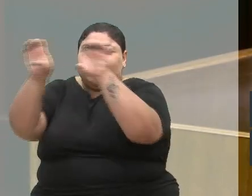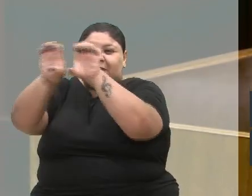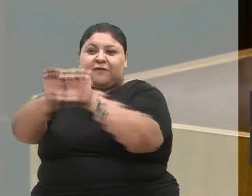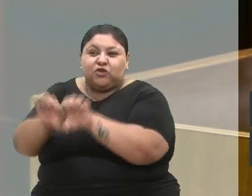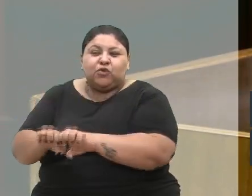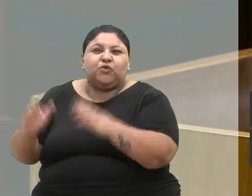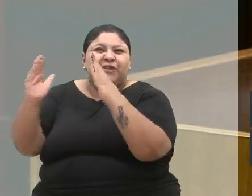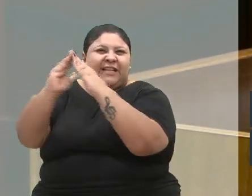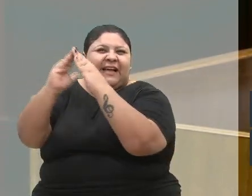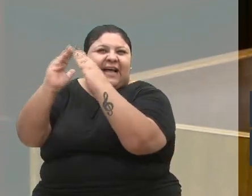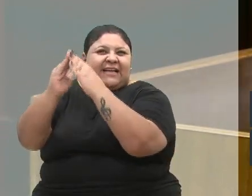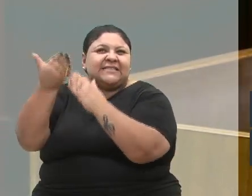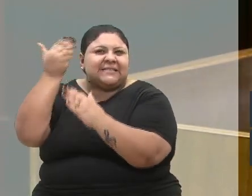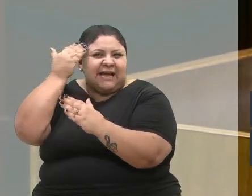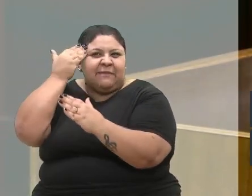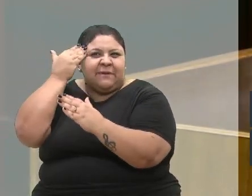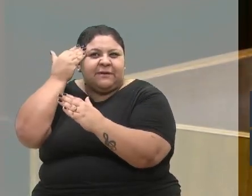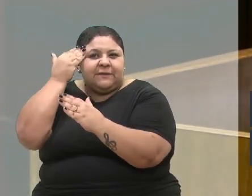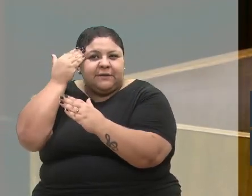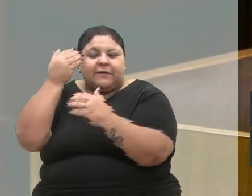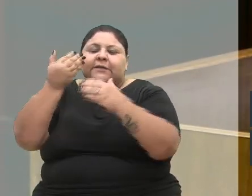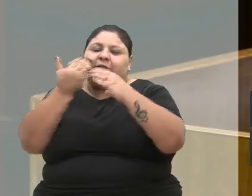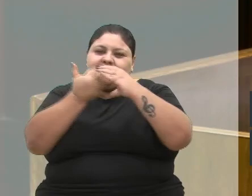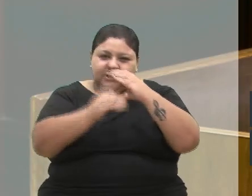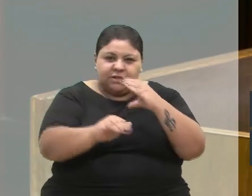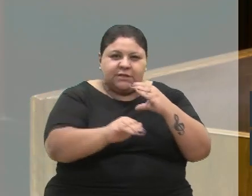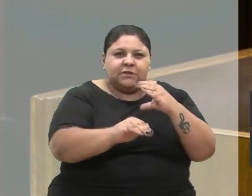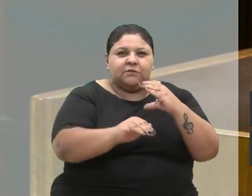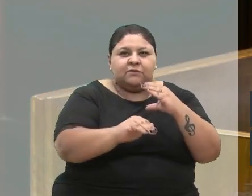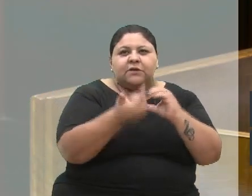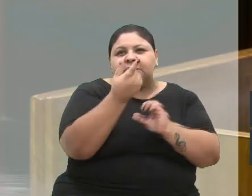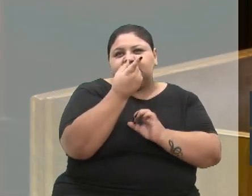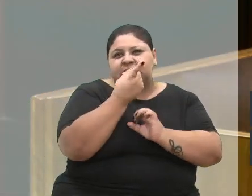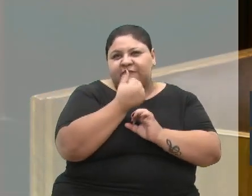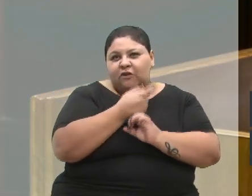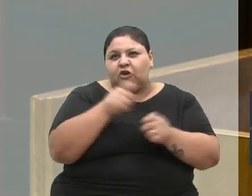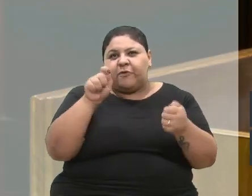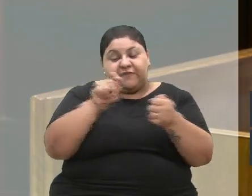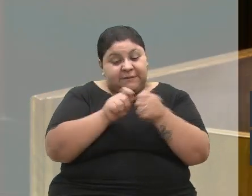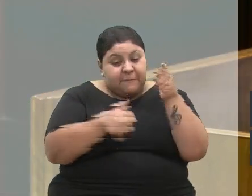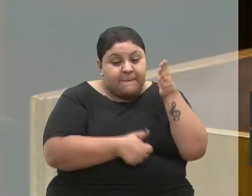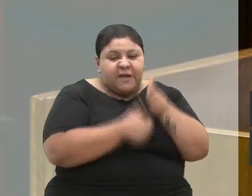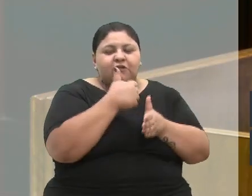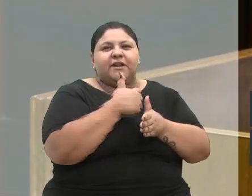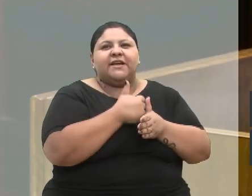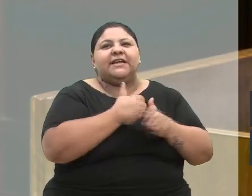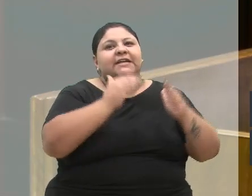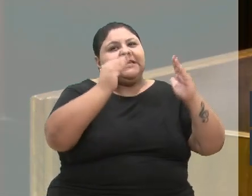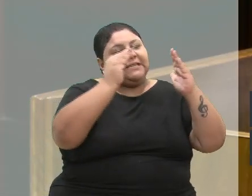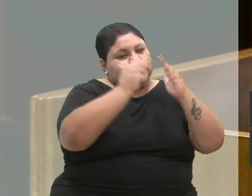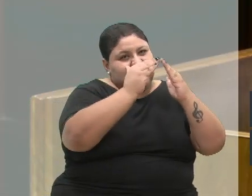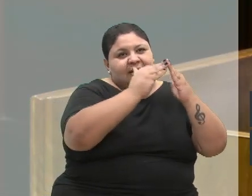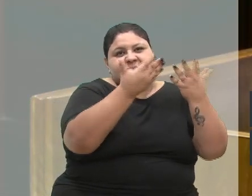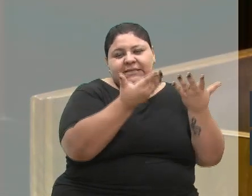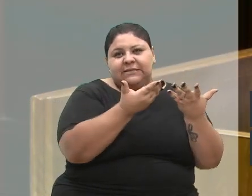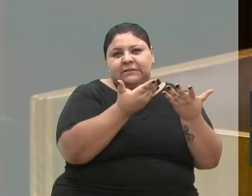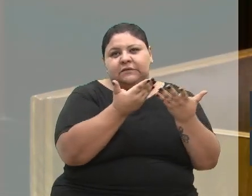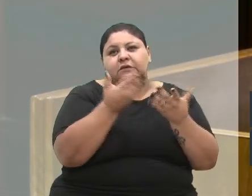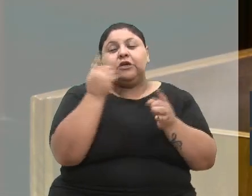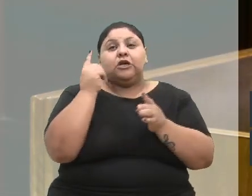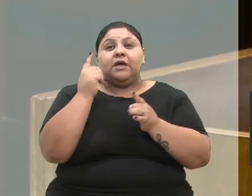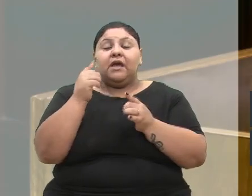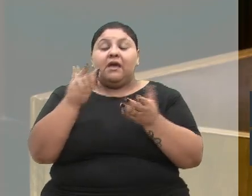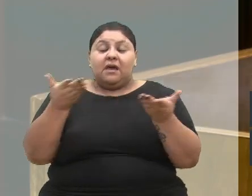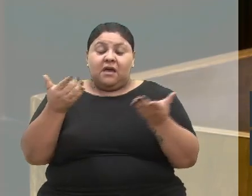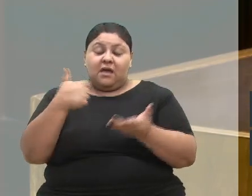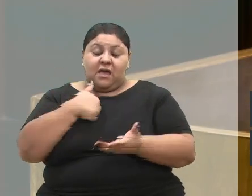Então, a gente está destinando R$700 mil para a Secretaria de Habitação para realizar melhorias, né, nas casas, porque eu já